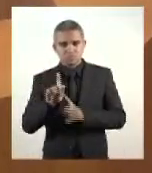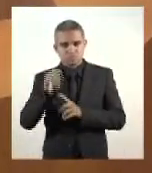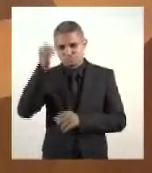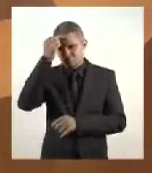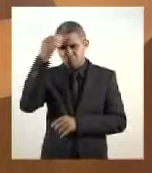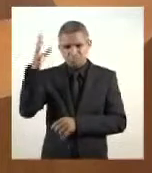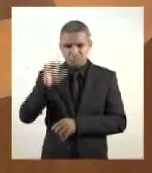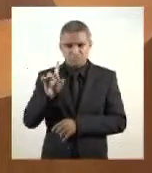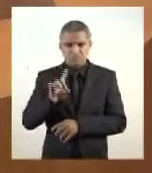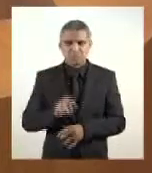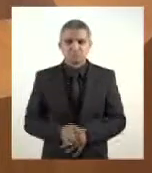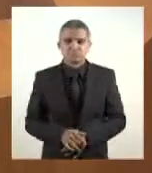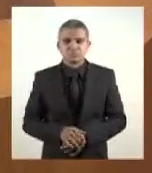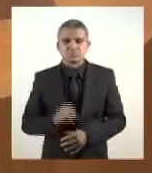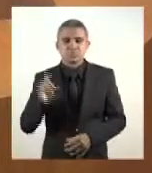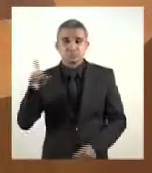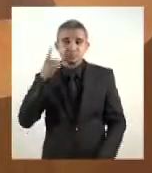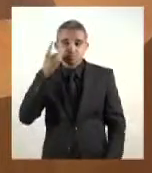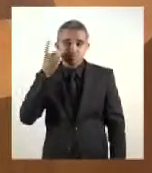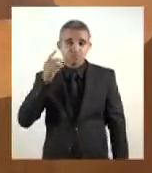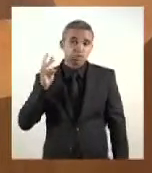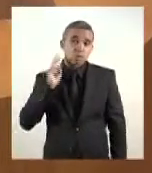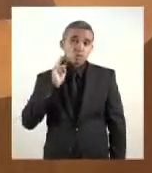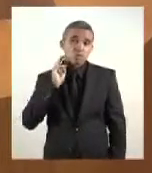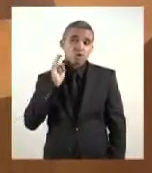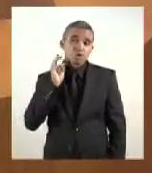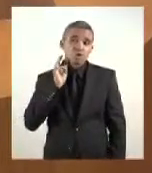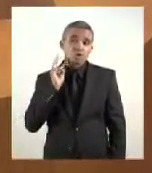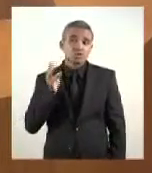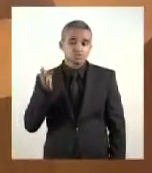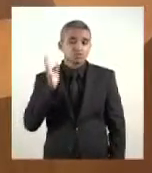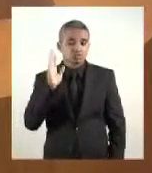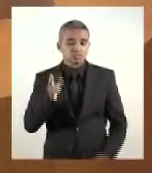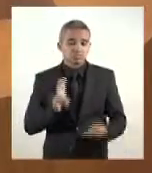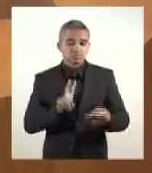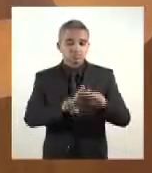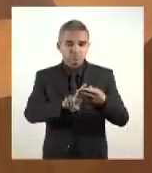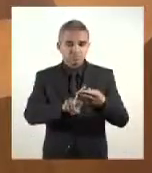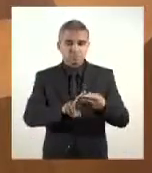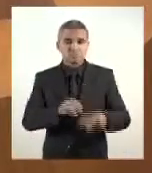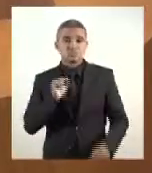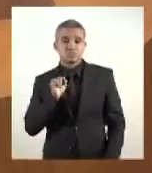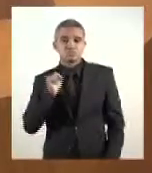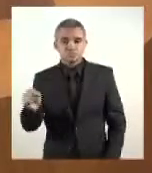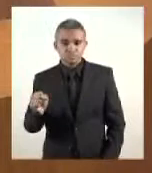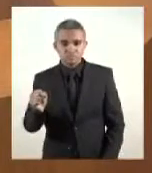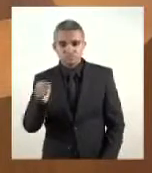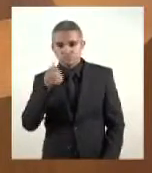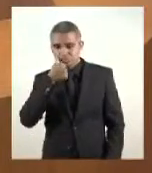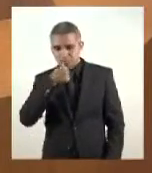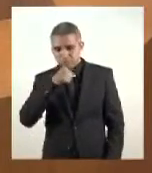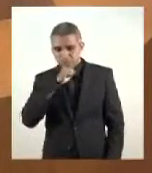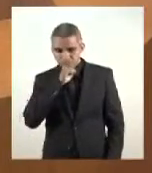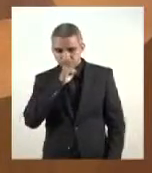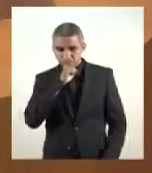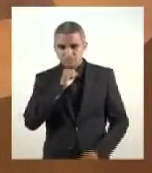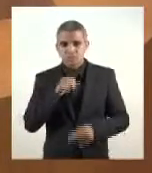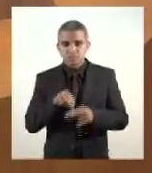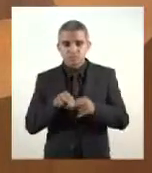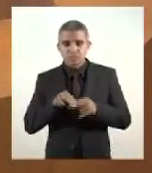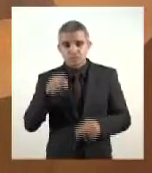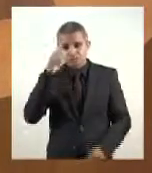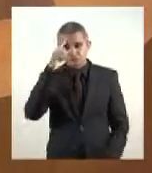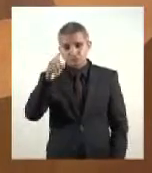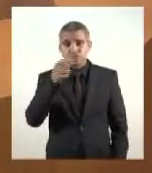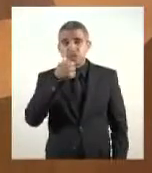deputado detento não, preso, porque já havia sido condenado, que havia matado a mãe e saiu do indulto do Dia das Mães